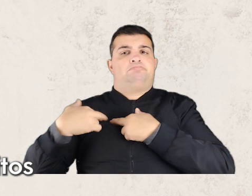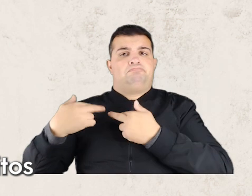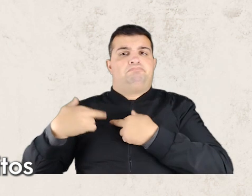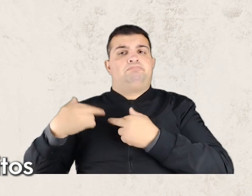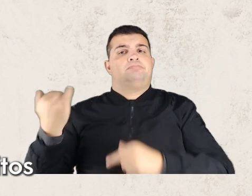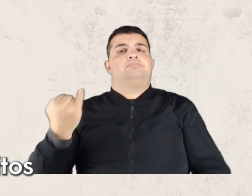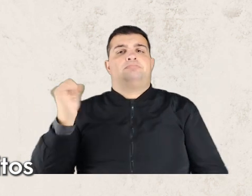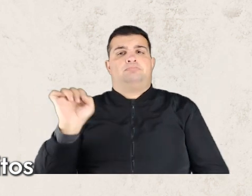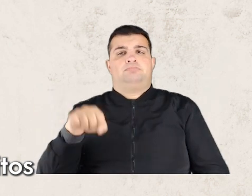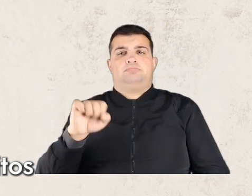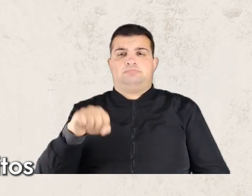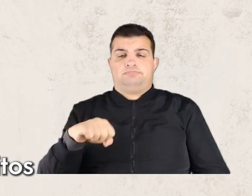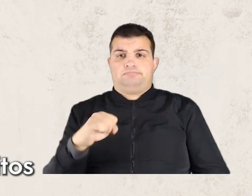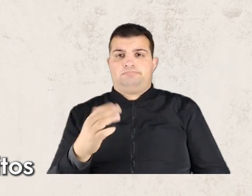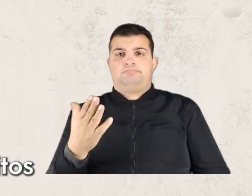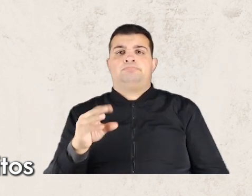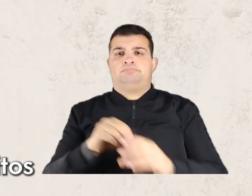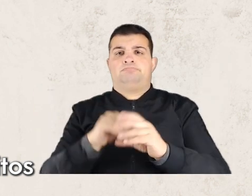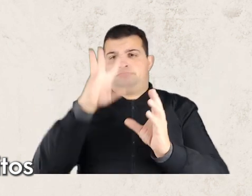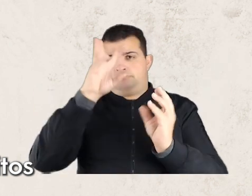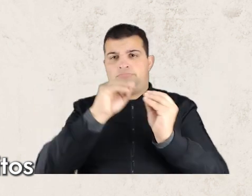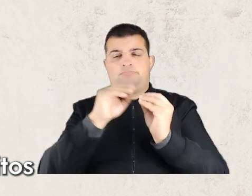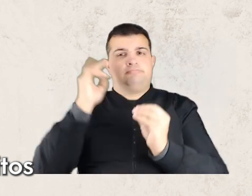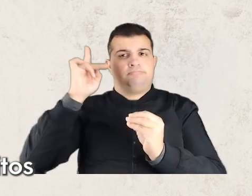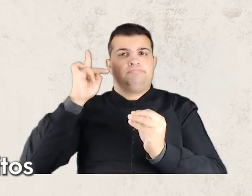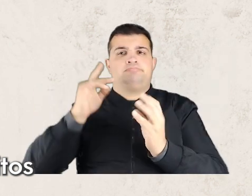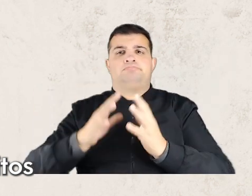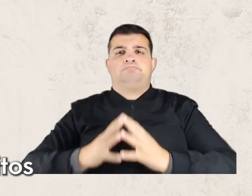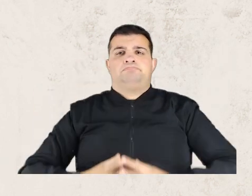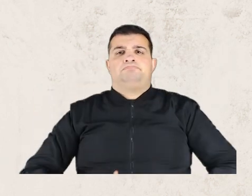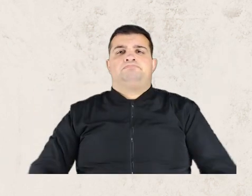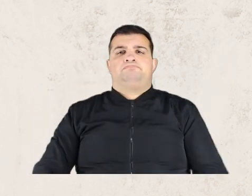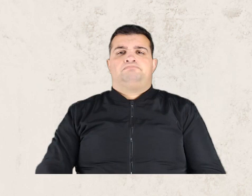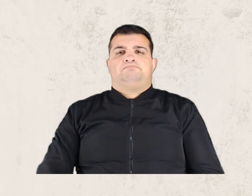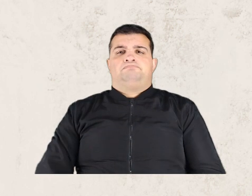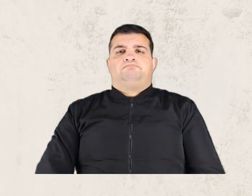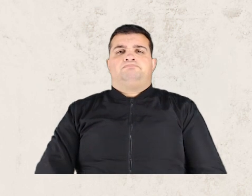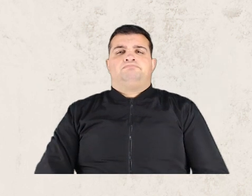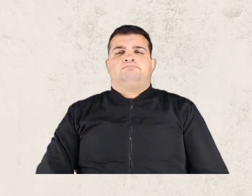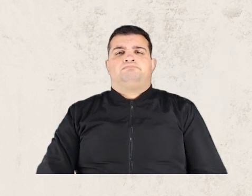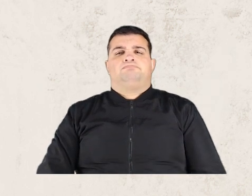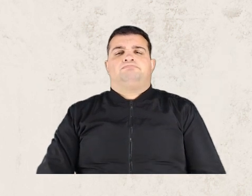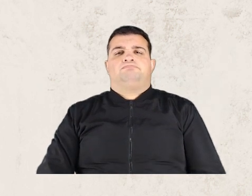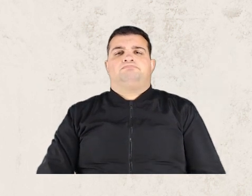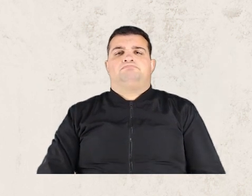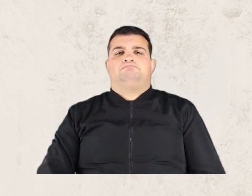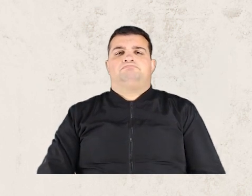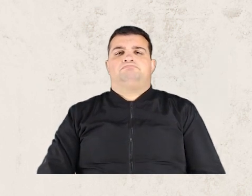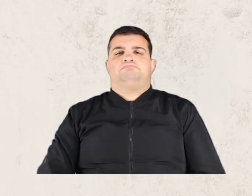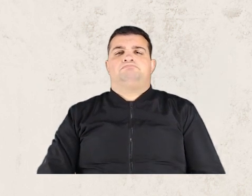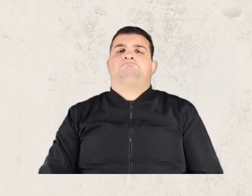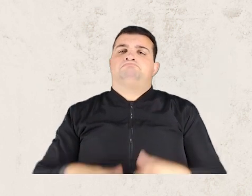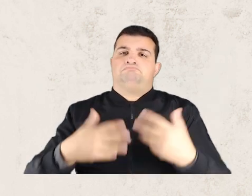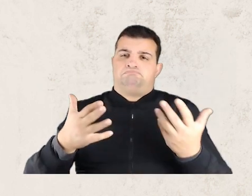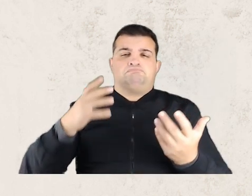voltando e retrocedendo, né, a conceitos e categorias, né, que já eram superadas. Então, acho que ela deveria ter, né, uma função